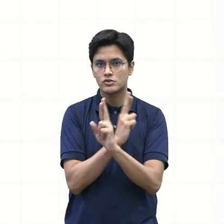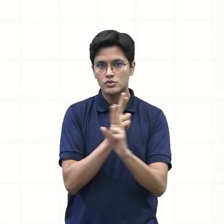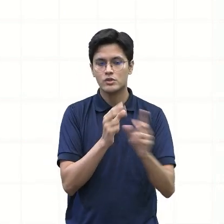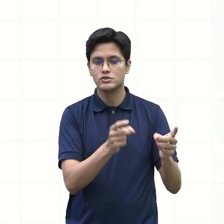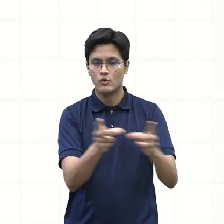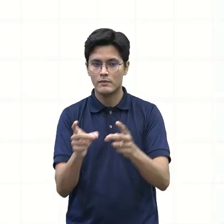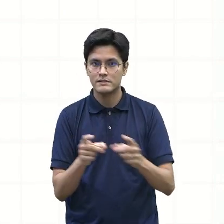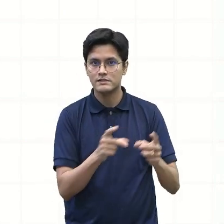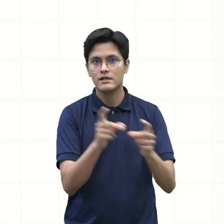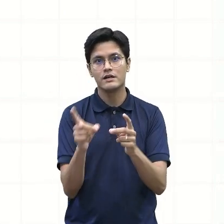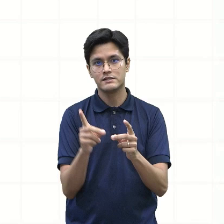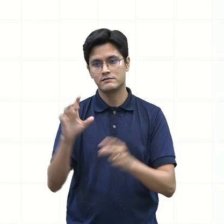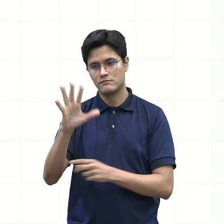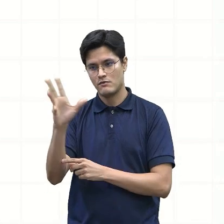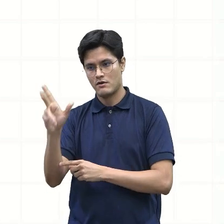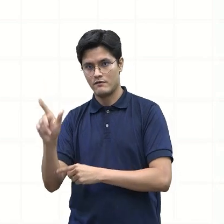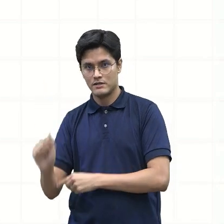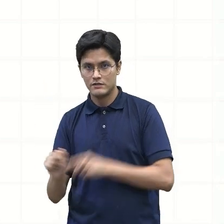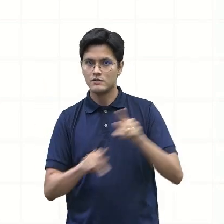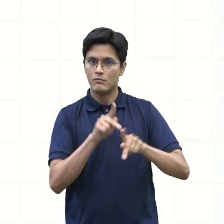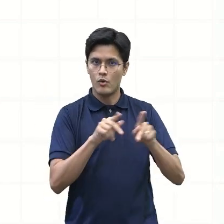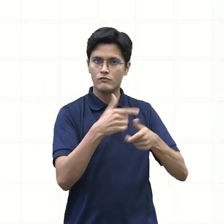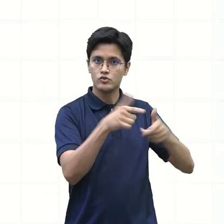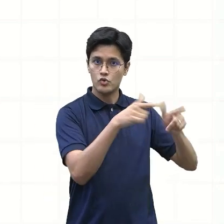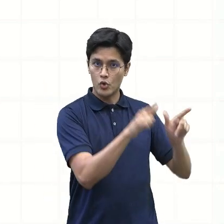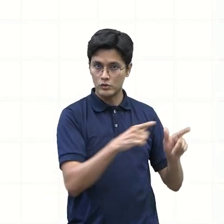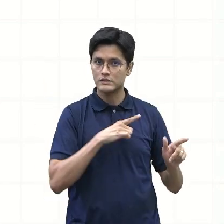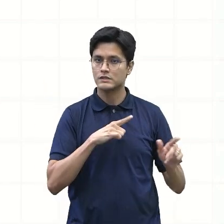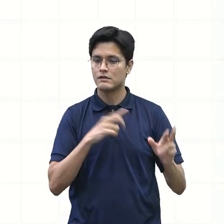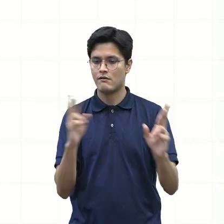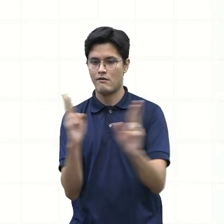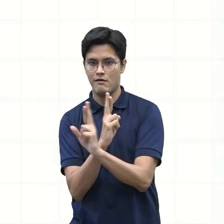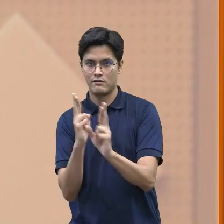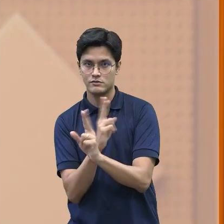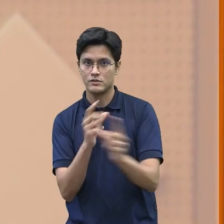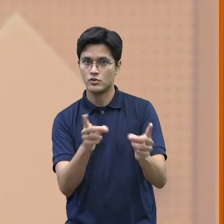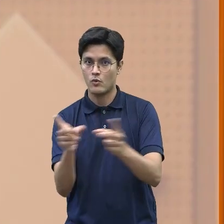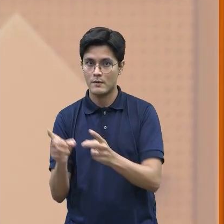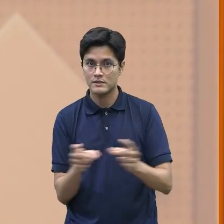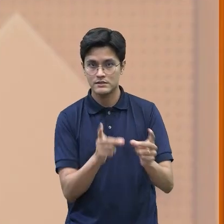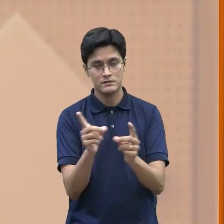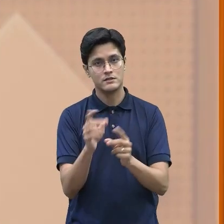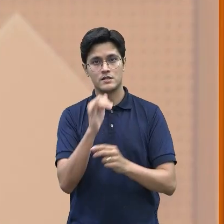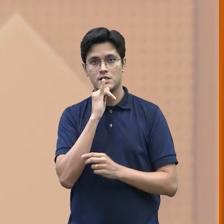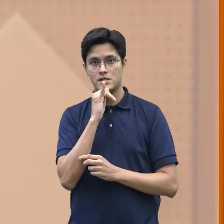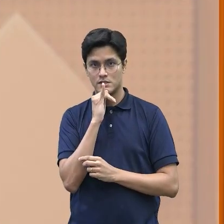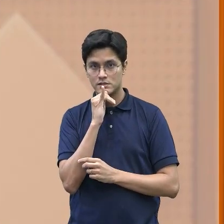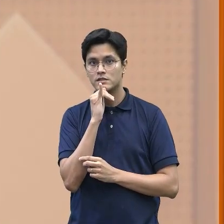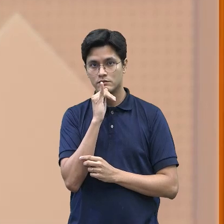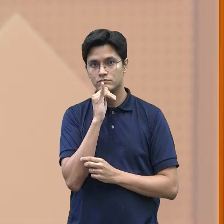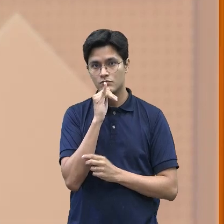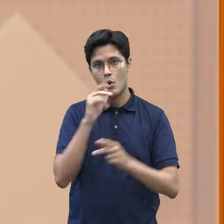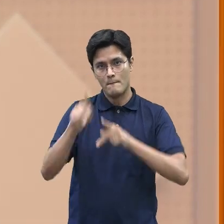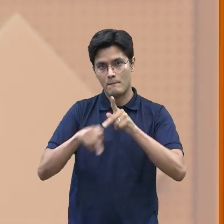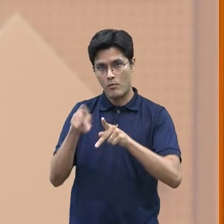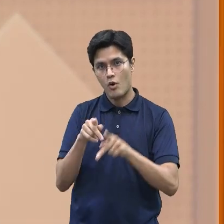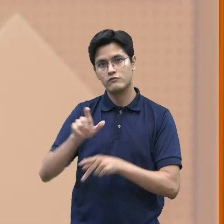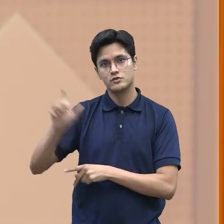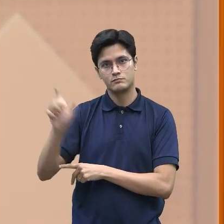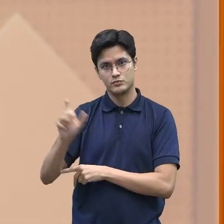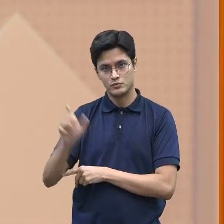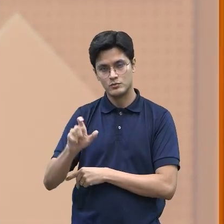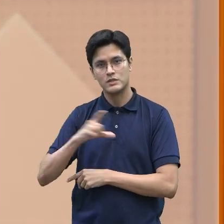entre africanos e outros povos, Aqui eu posso fazer uma menção aos povos muçulmanos. Havia uma